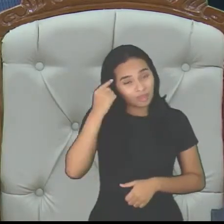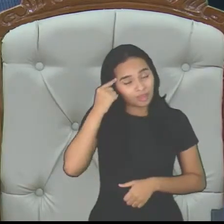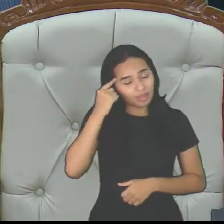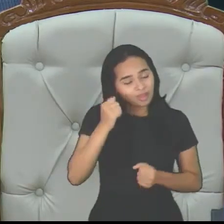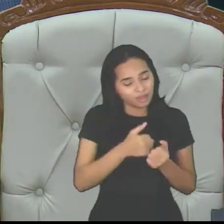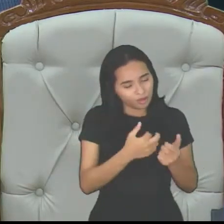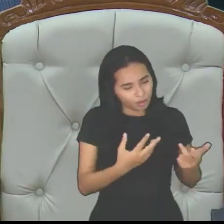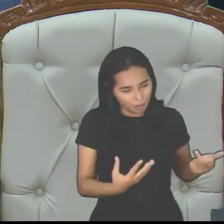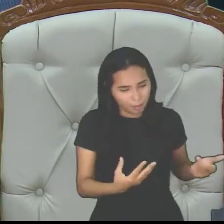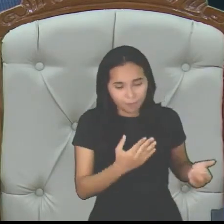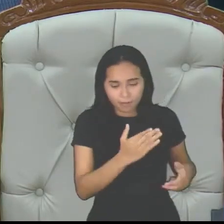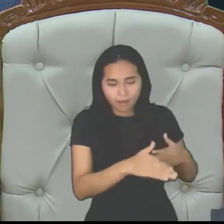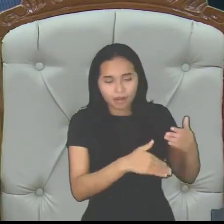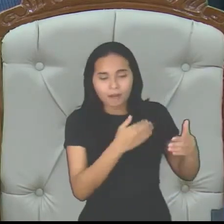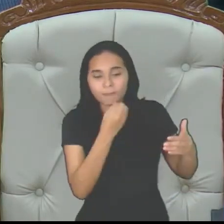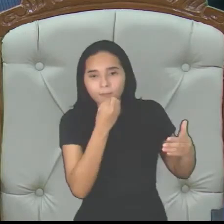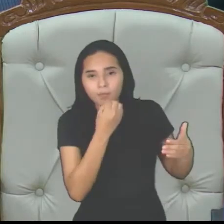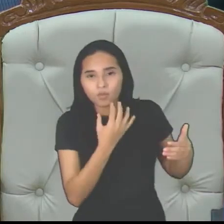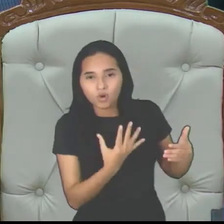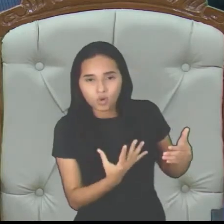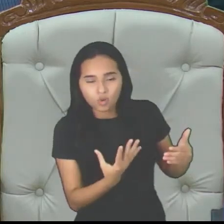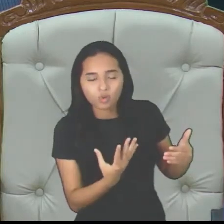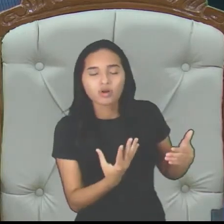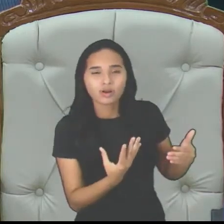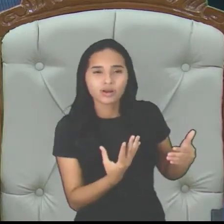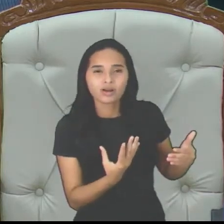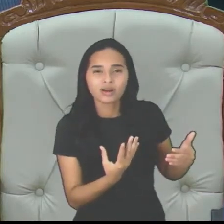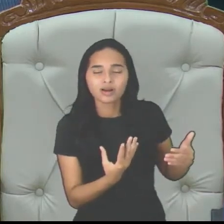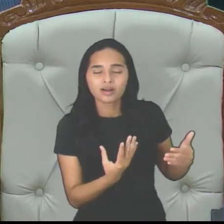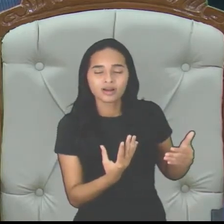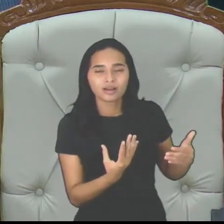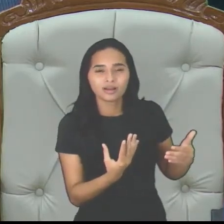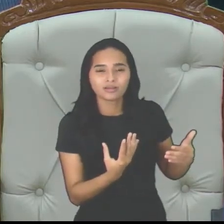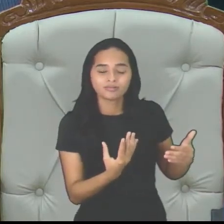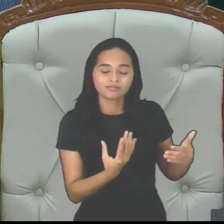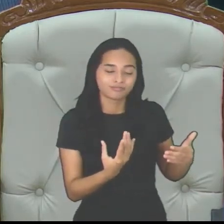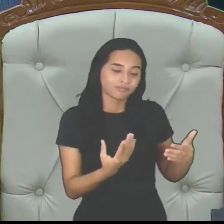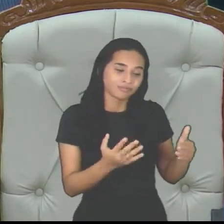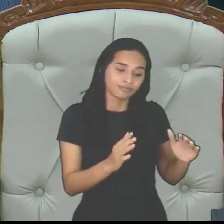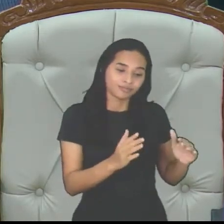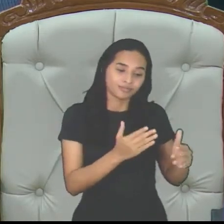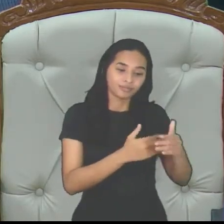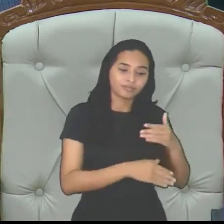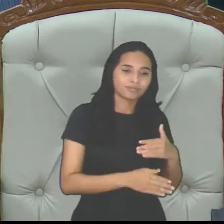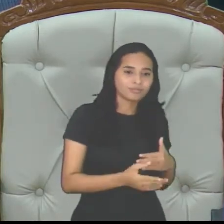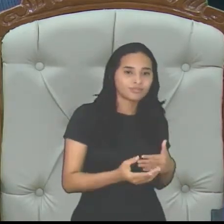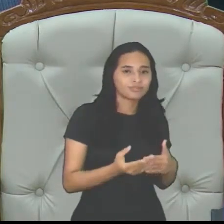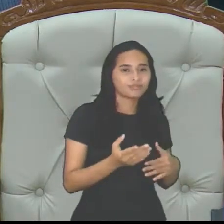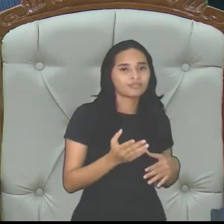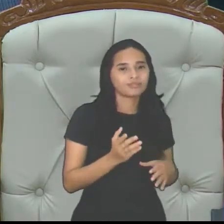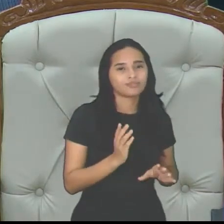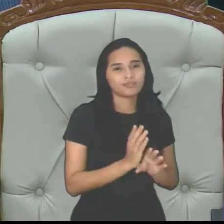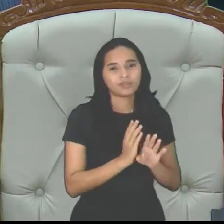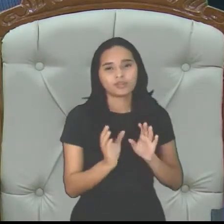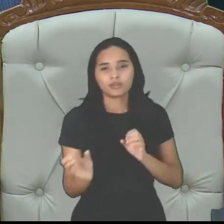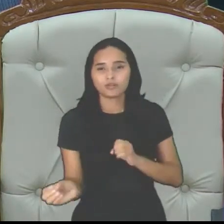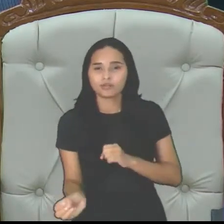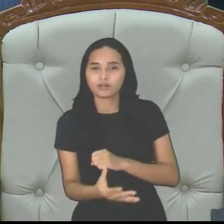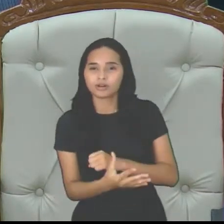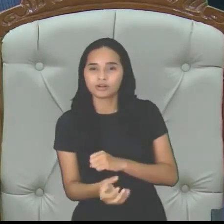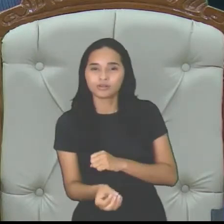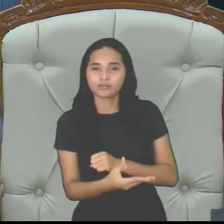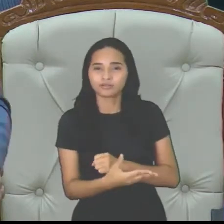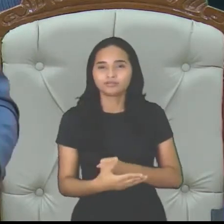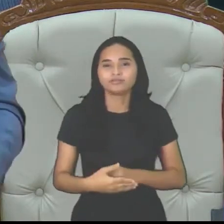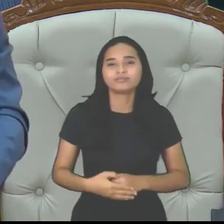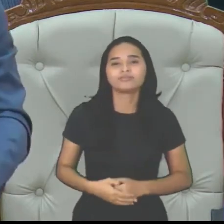coisas estão caminhando para um fim necessário, você encontra corrupção. E o